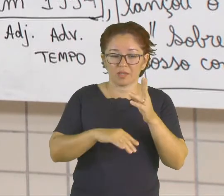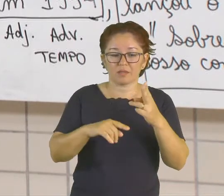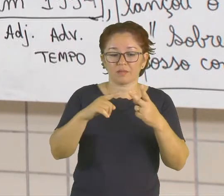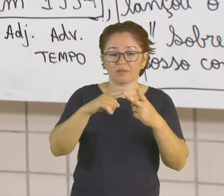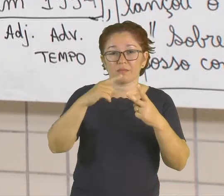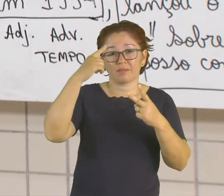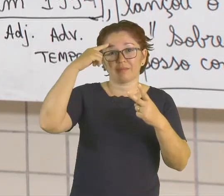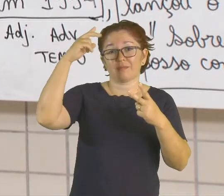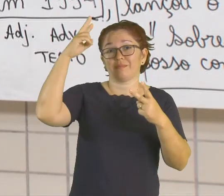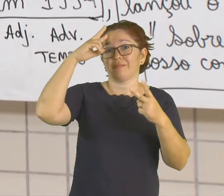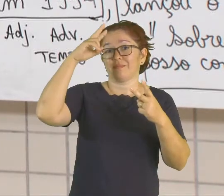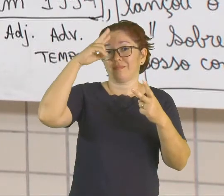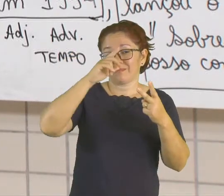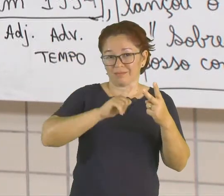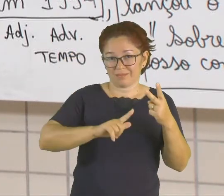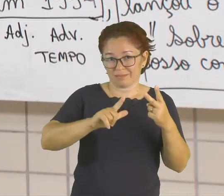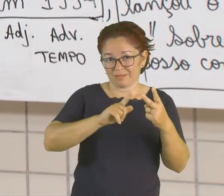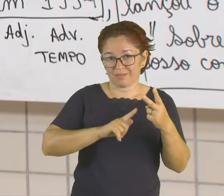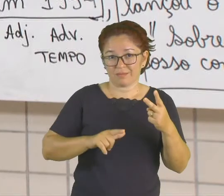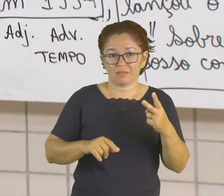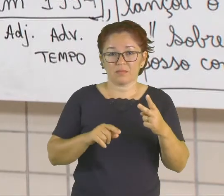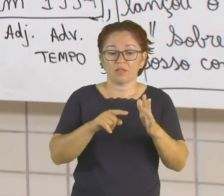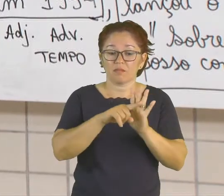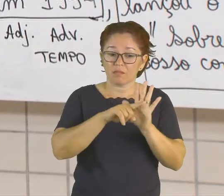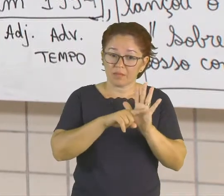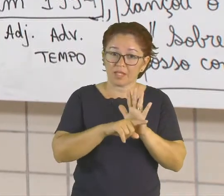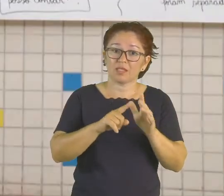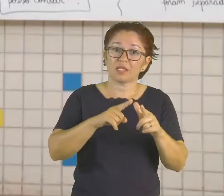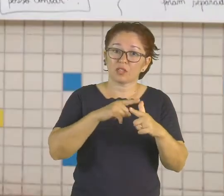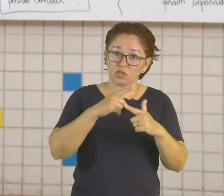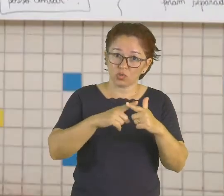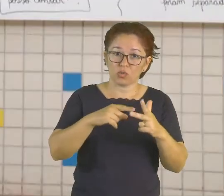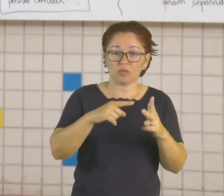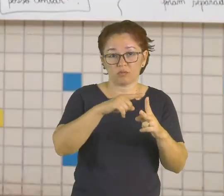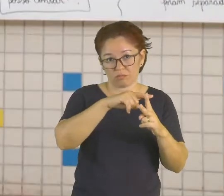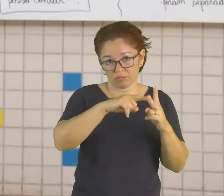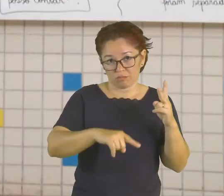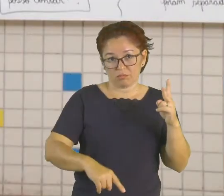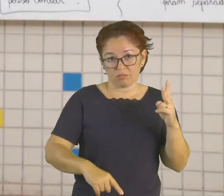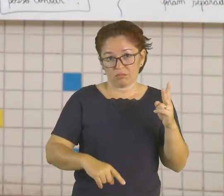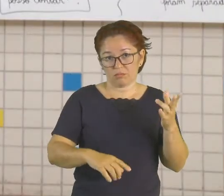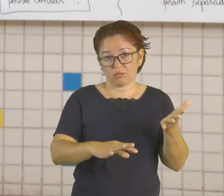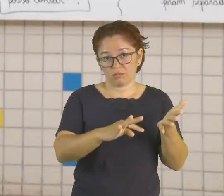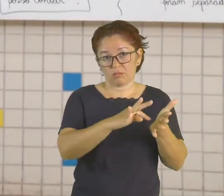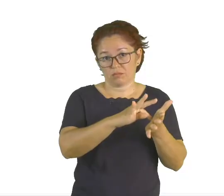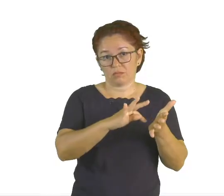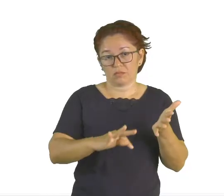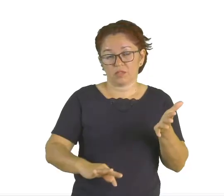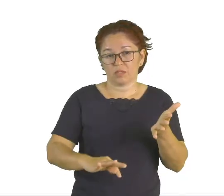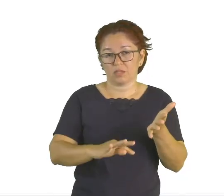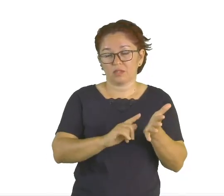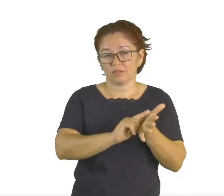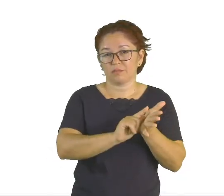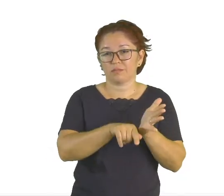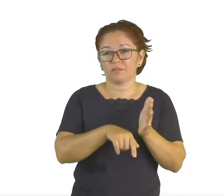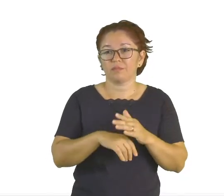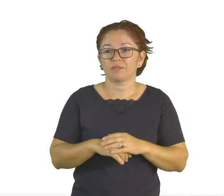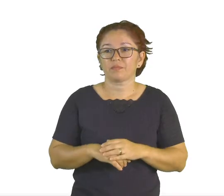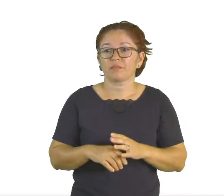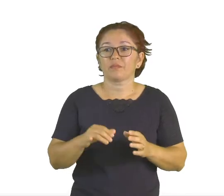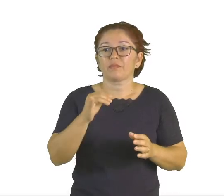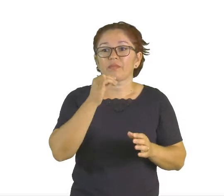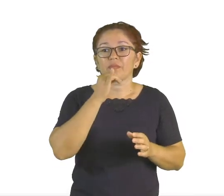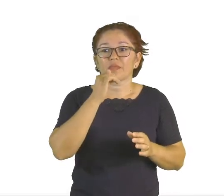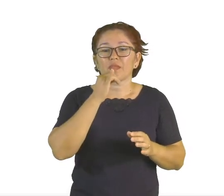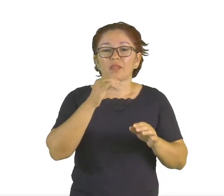estamos estudando nesse bloco de estudo, certo? Olha aí. No artigo 53 do Estatuto